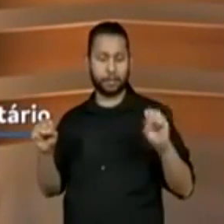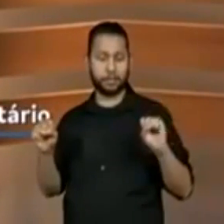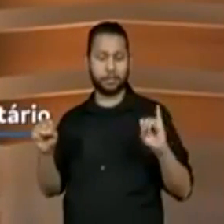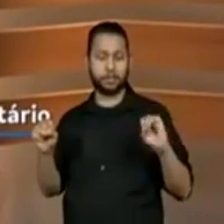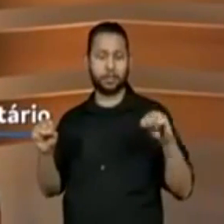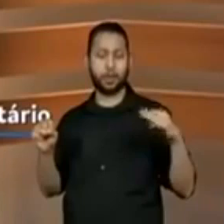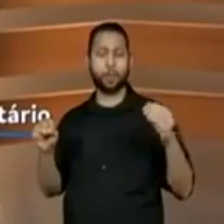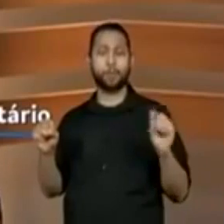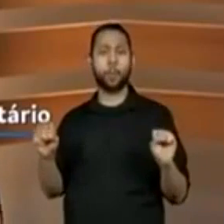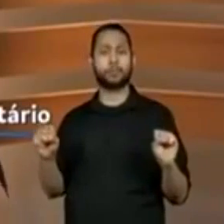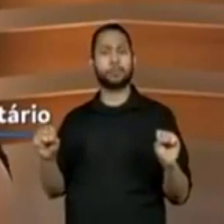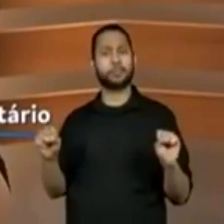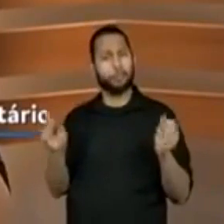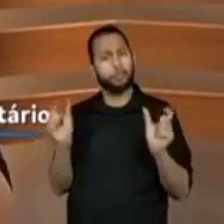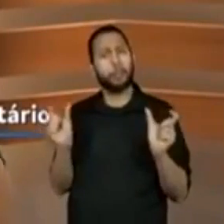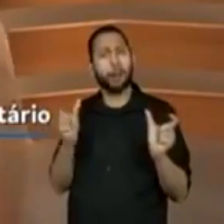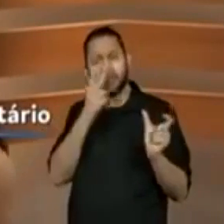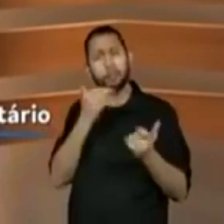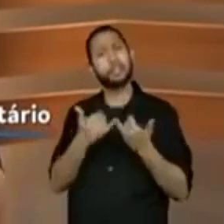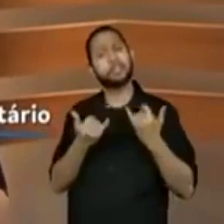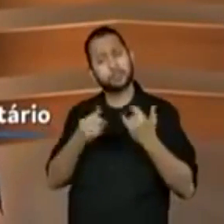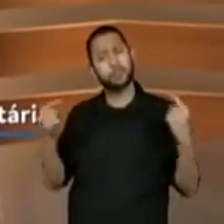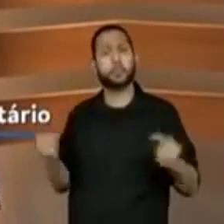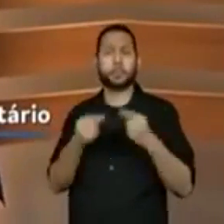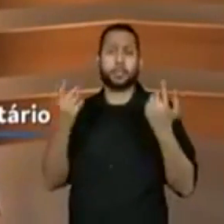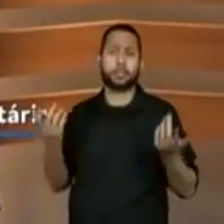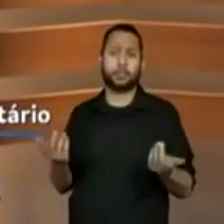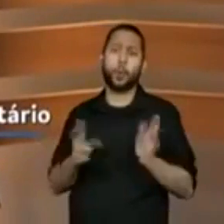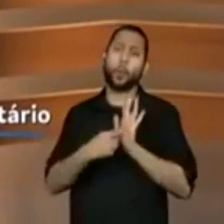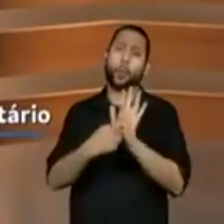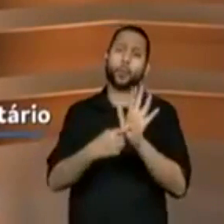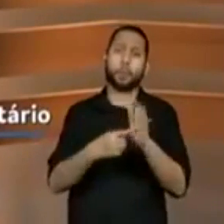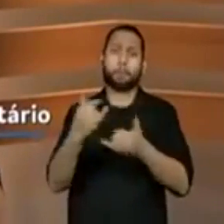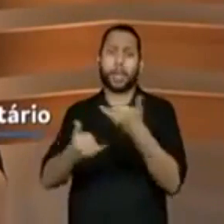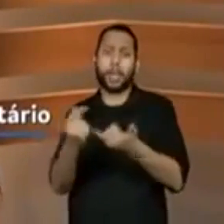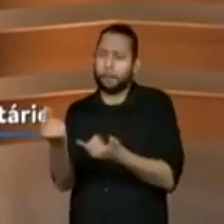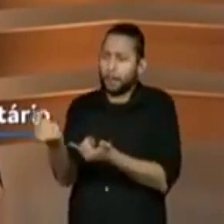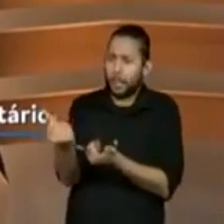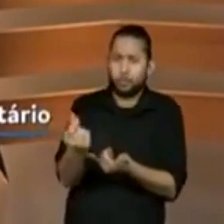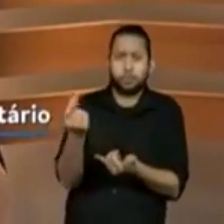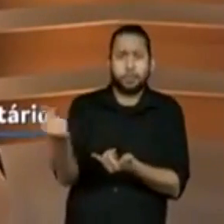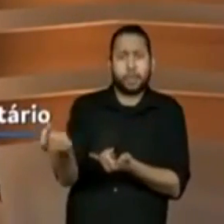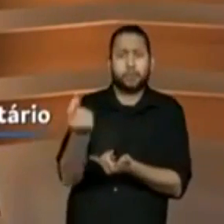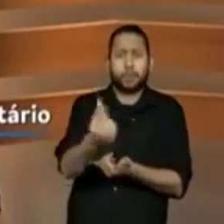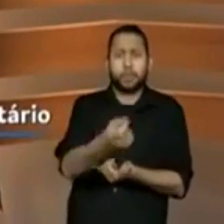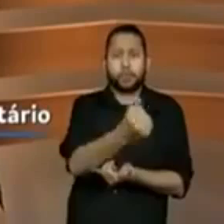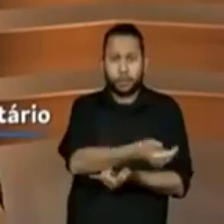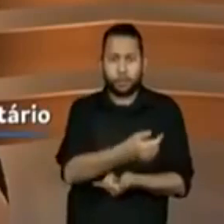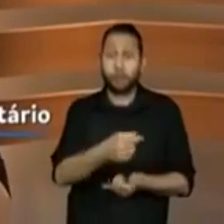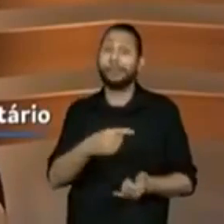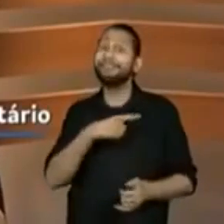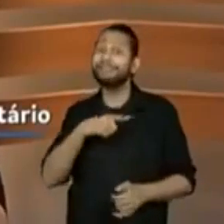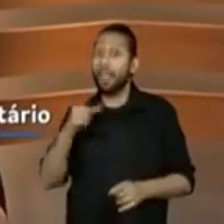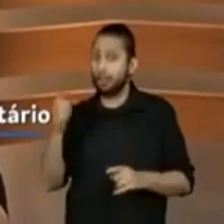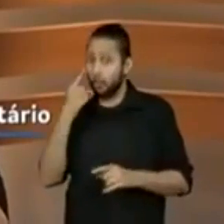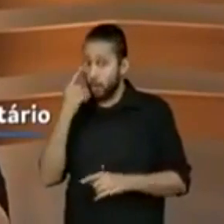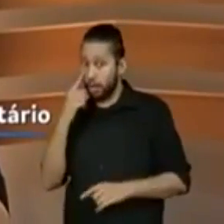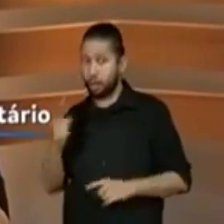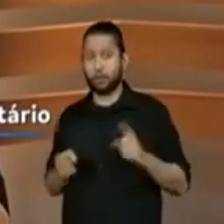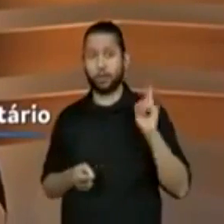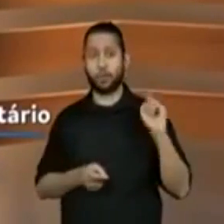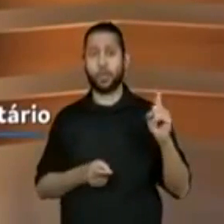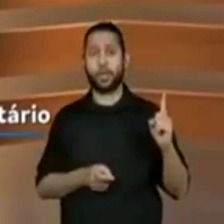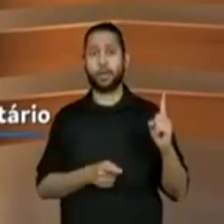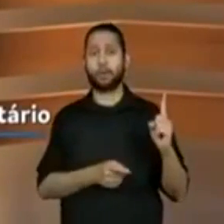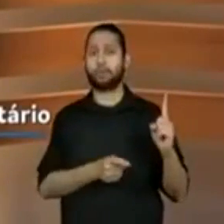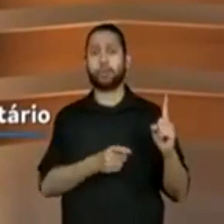vocês percebam, principalmente nesses brinquedos que a gente acabou de colocar e nos valores deles, que temos a parte inteira e temos a